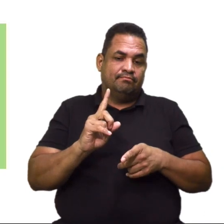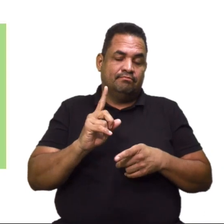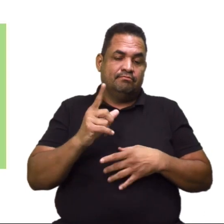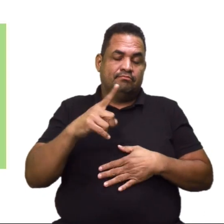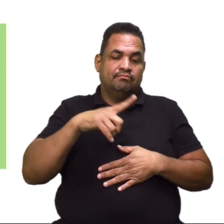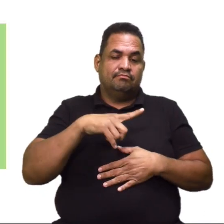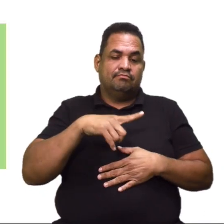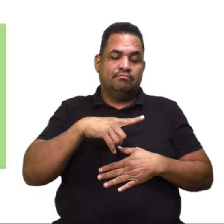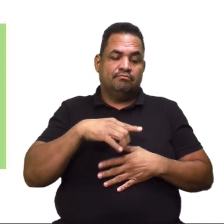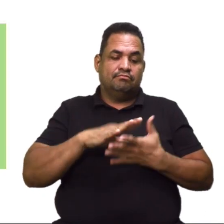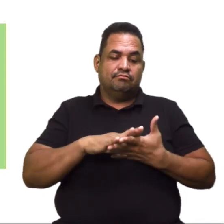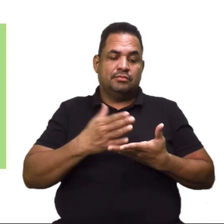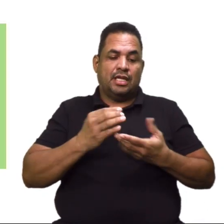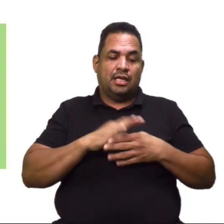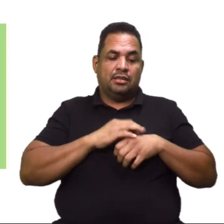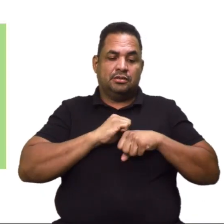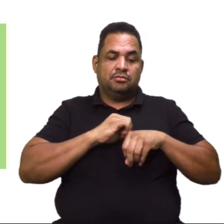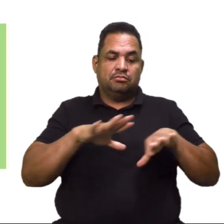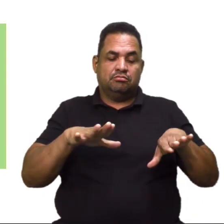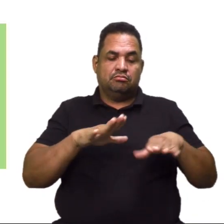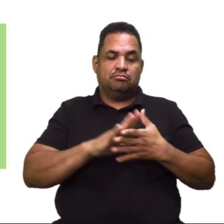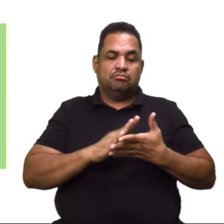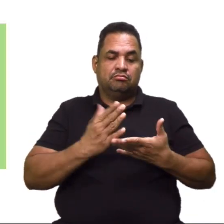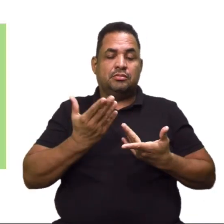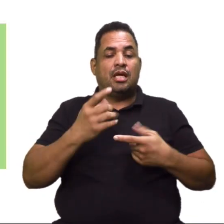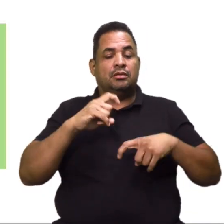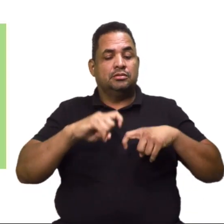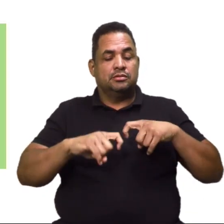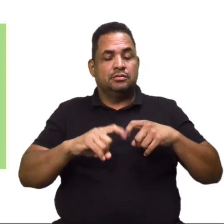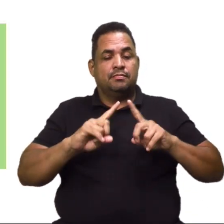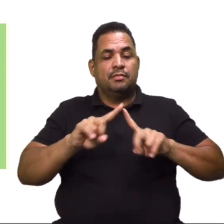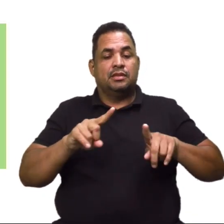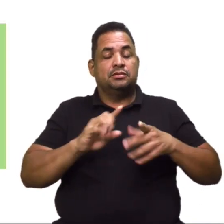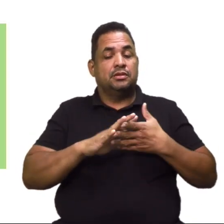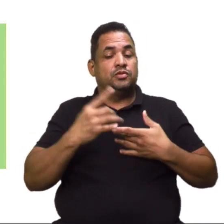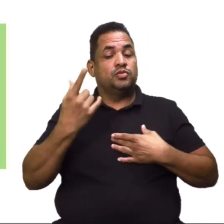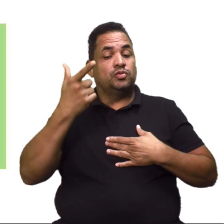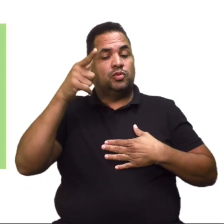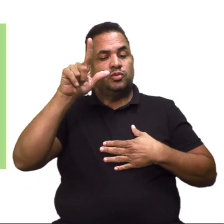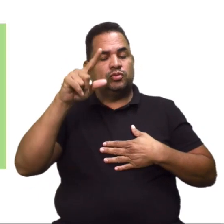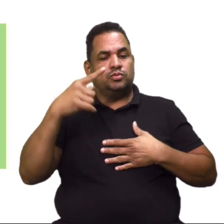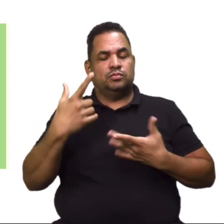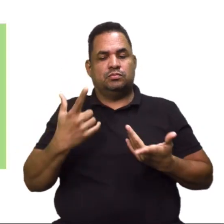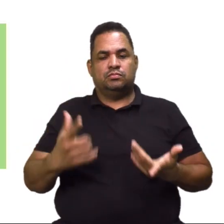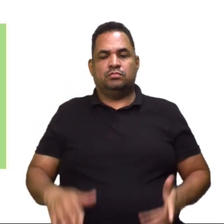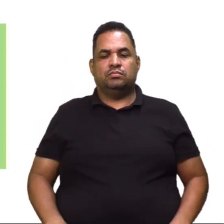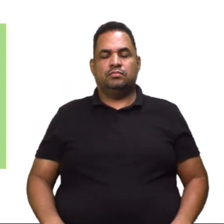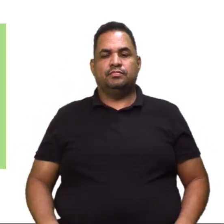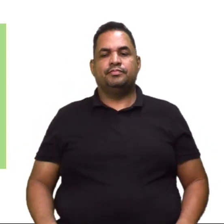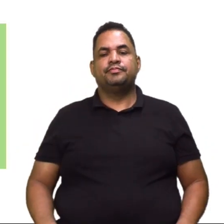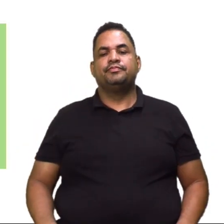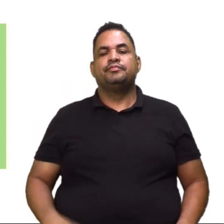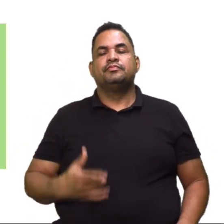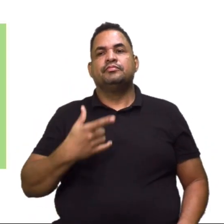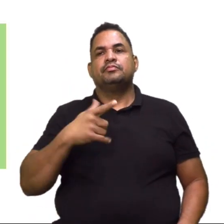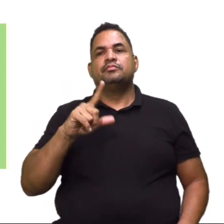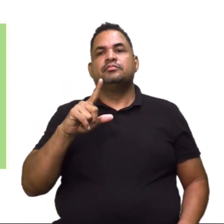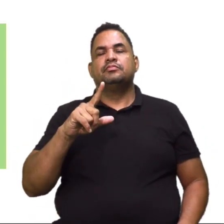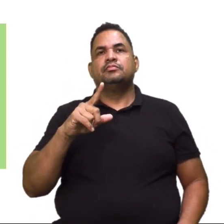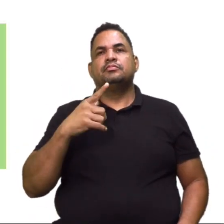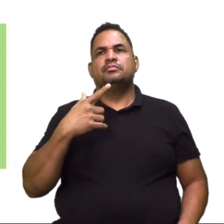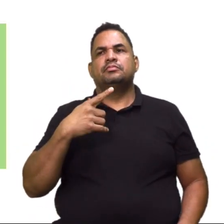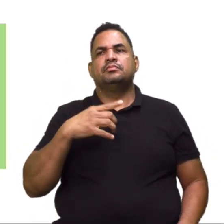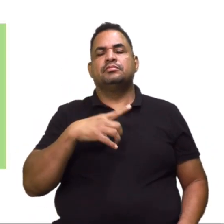os contágios diretos, que é da atividade sexual, e os indiretos, não é? Então, o que mais a gente chama a